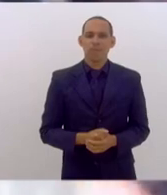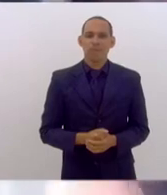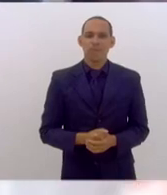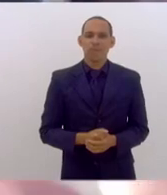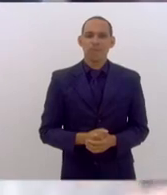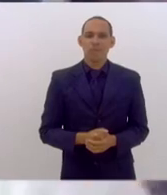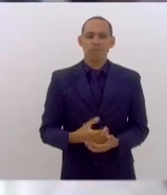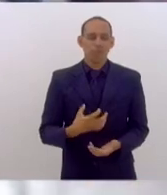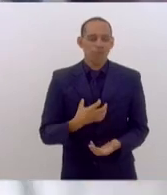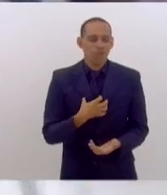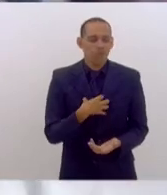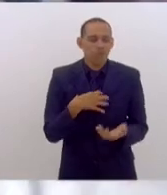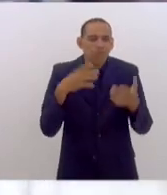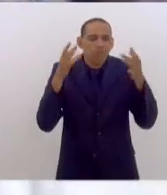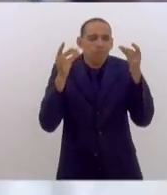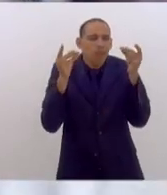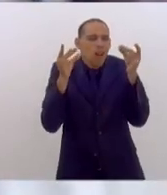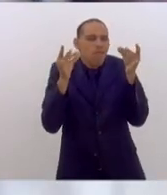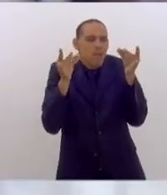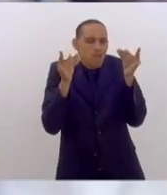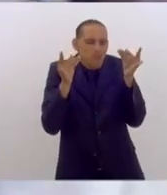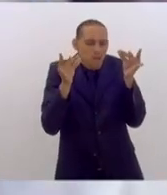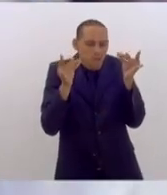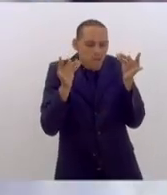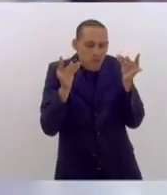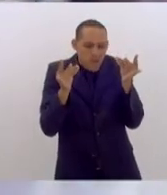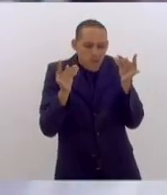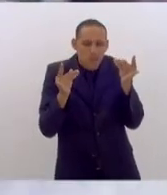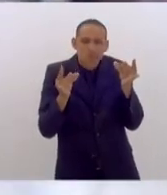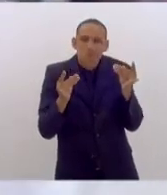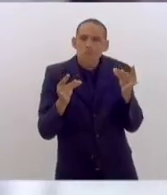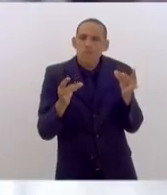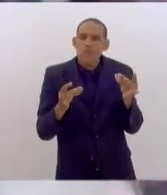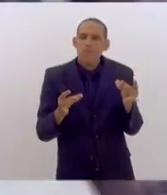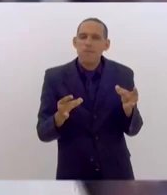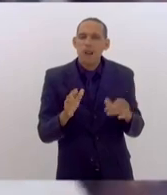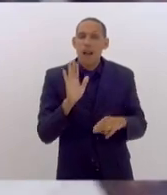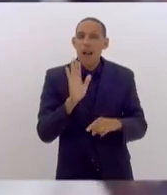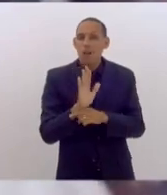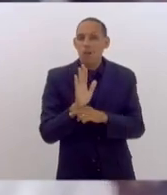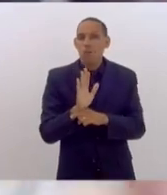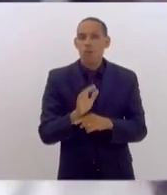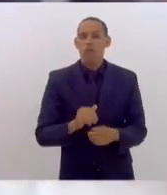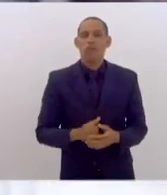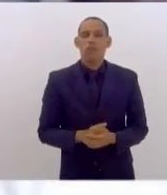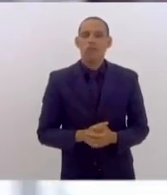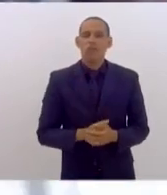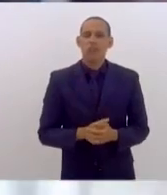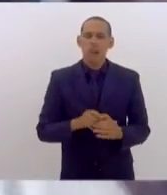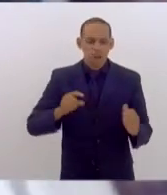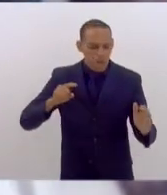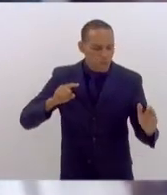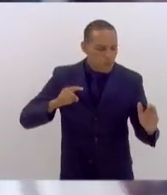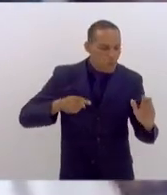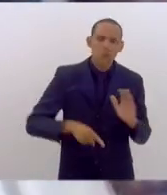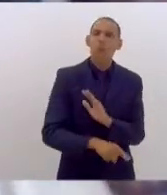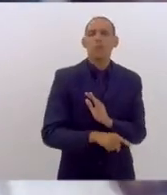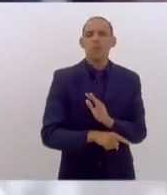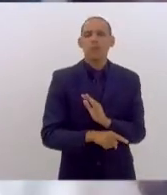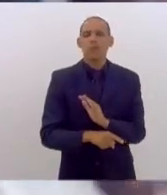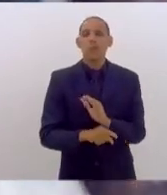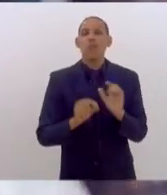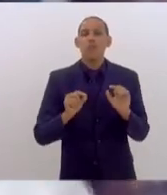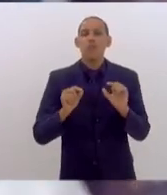forma detalhada expulsa significa aqui foi fundo é